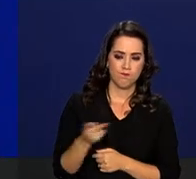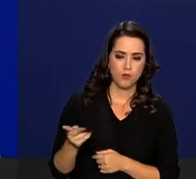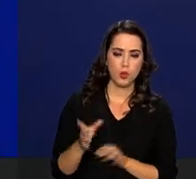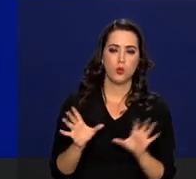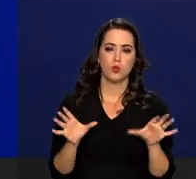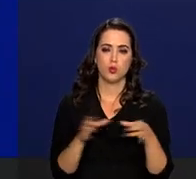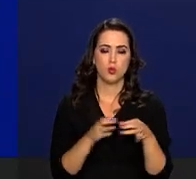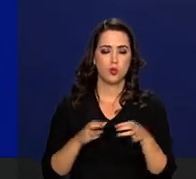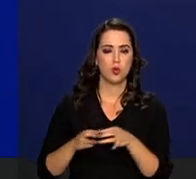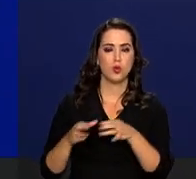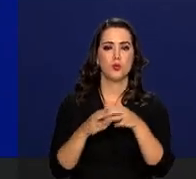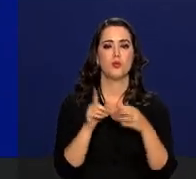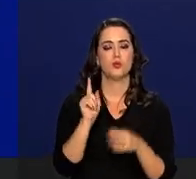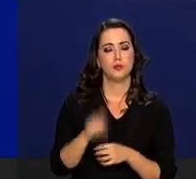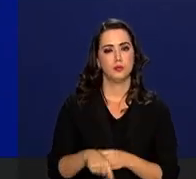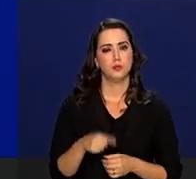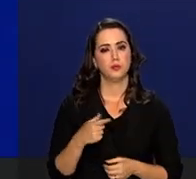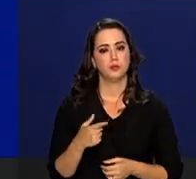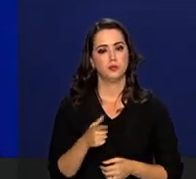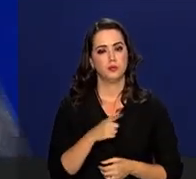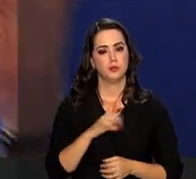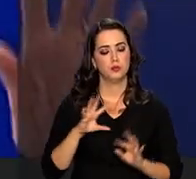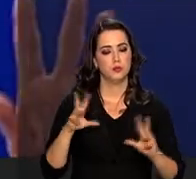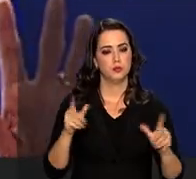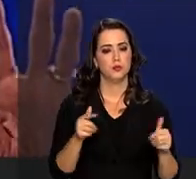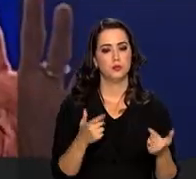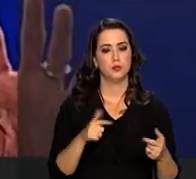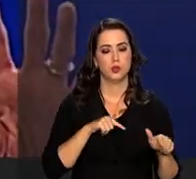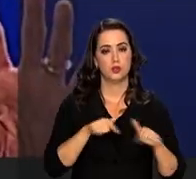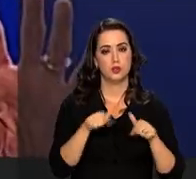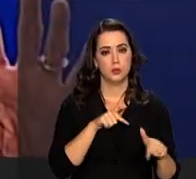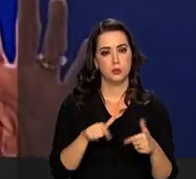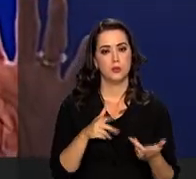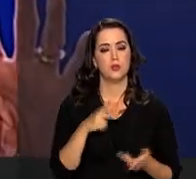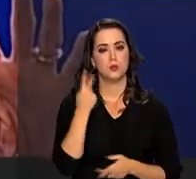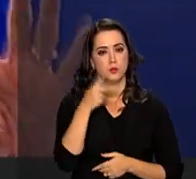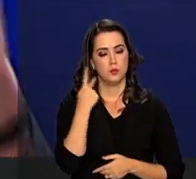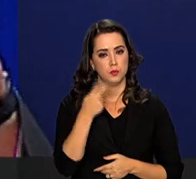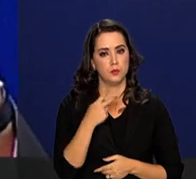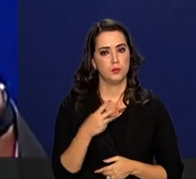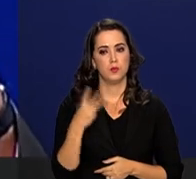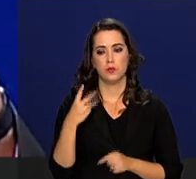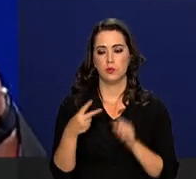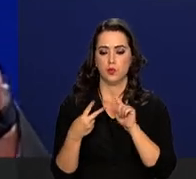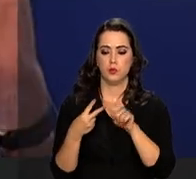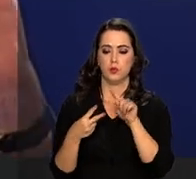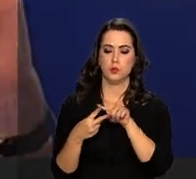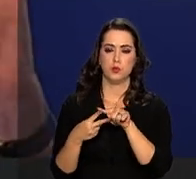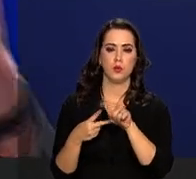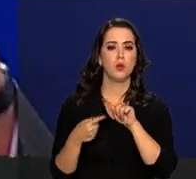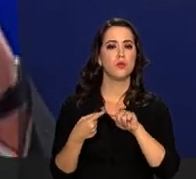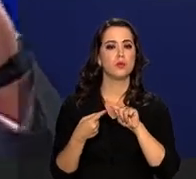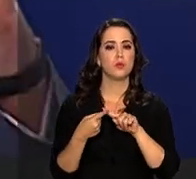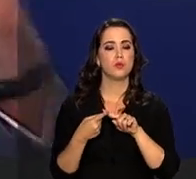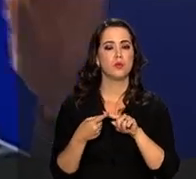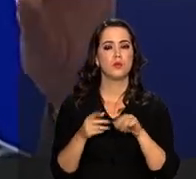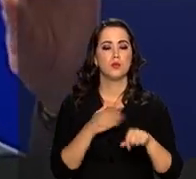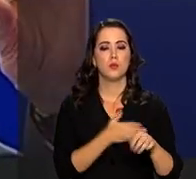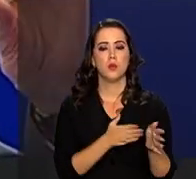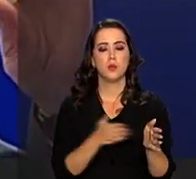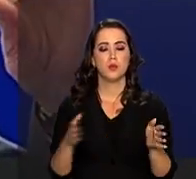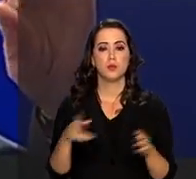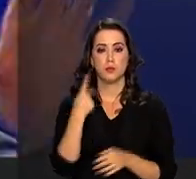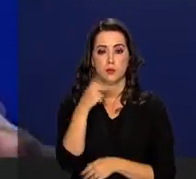isso que eu tenho dito com frequência que há em toda a atividade pública, não é? dois momentos distintos. Um momento político